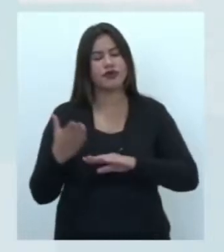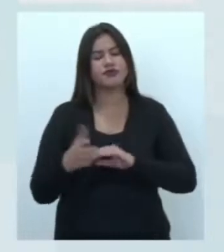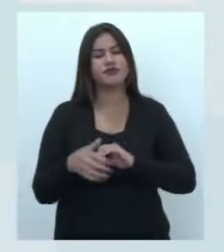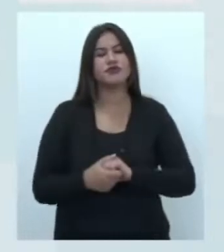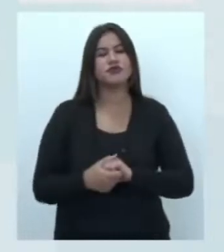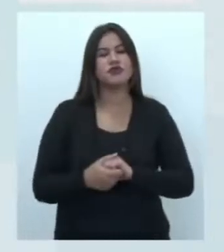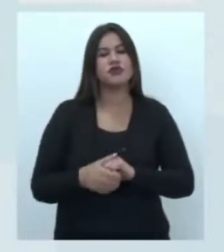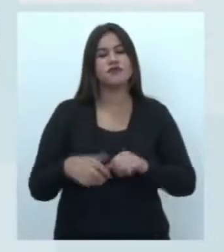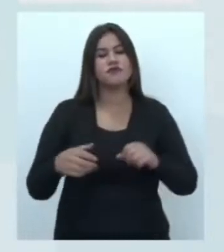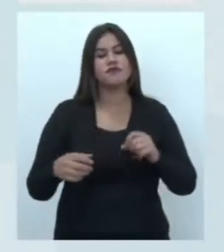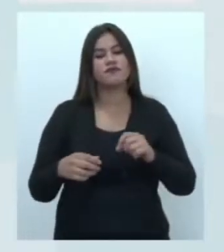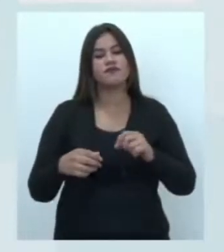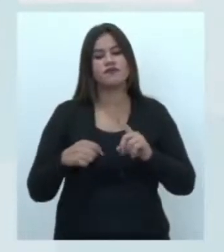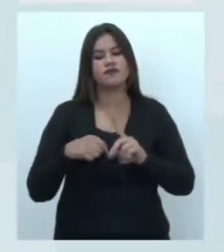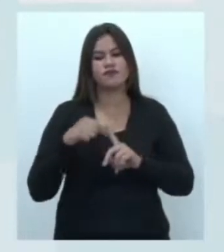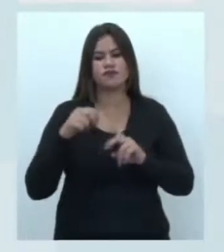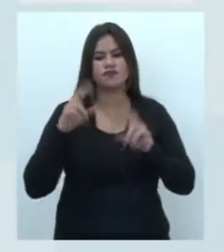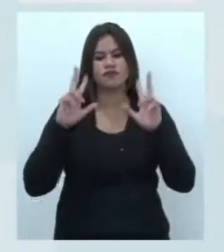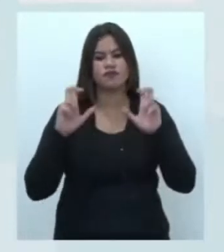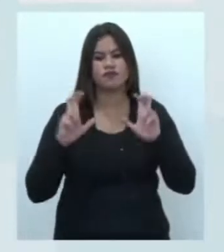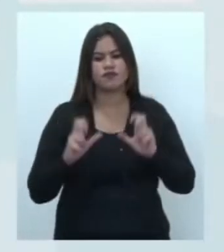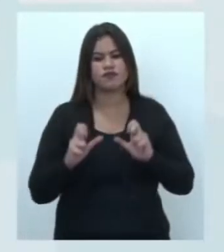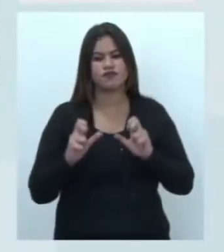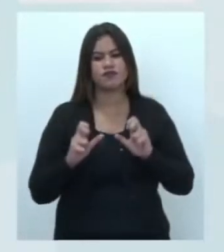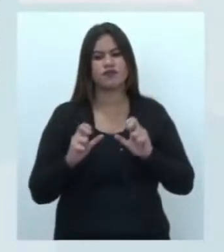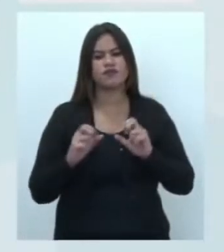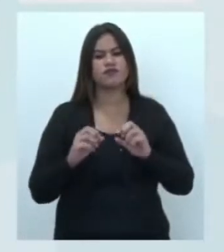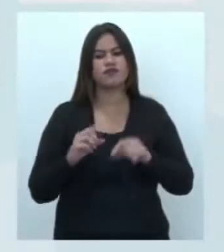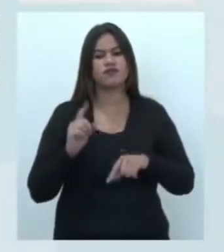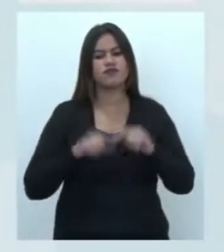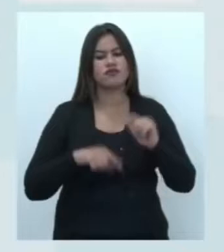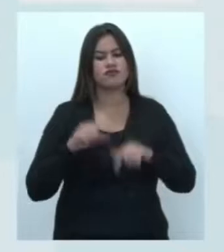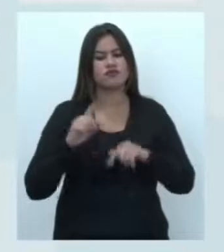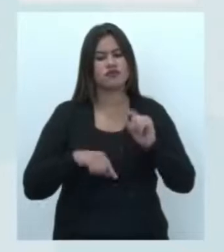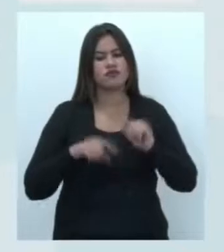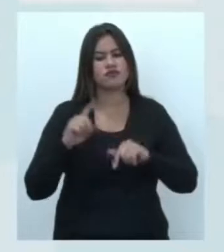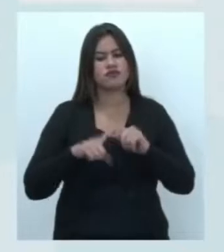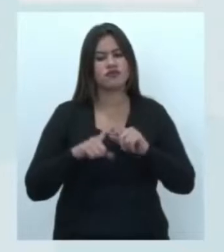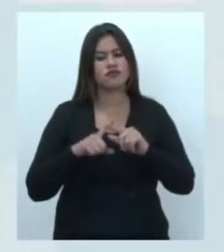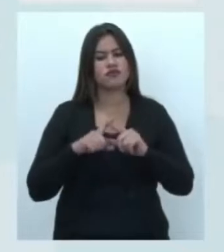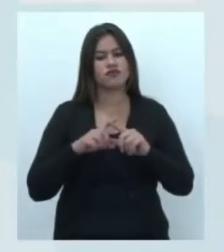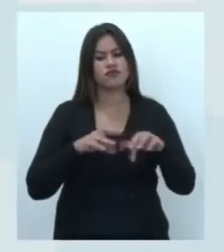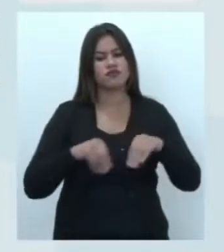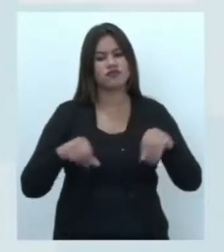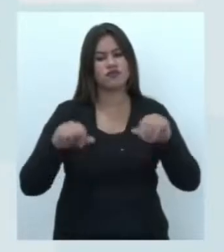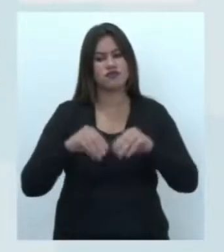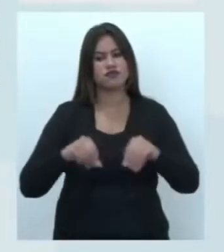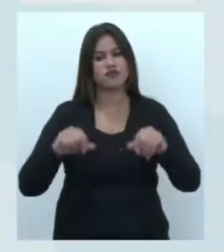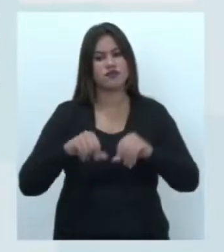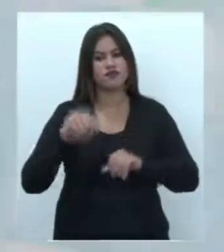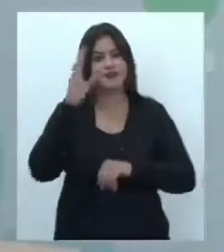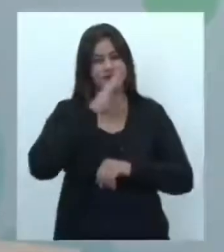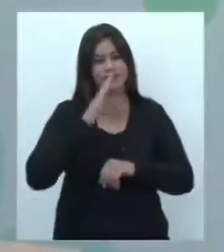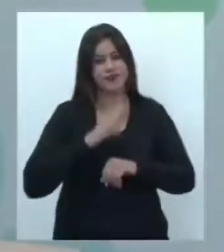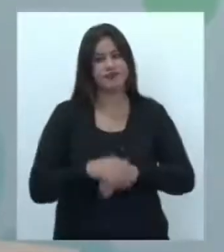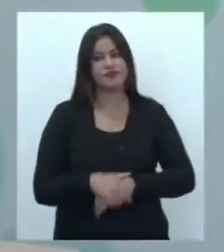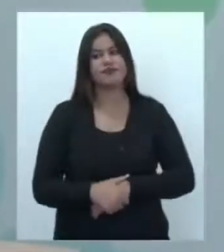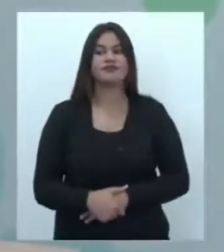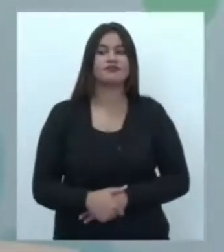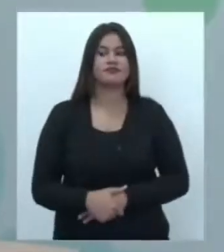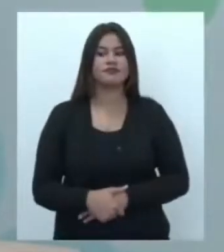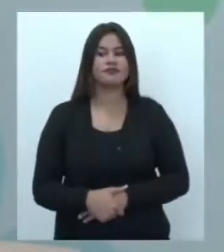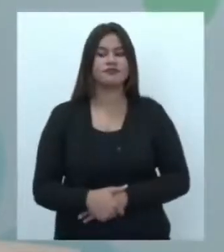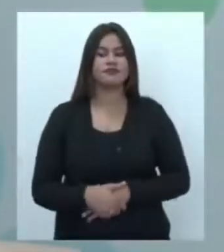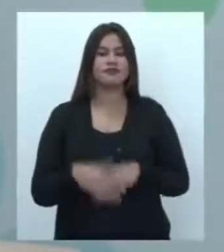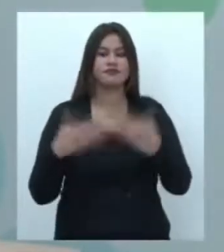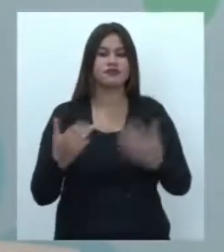é conexões e escalas, objeto do conhecimento, formação territorial do Brasil. Então, é importante